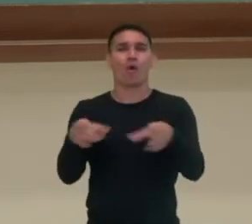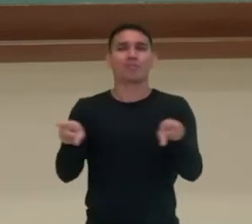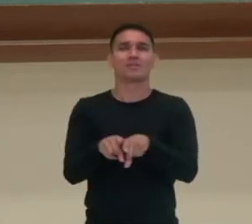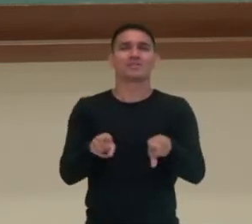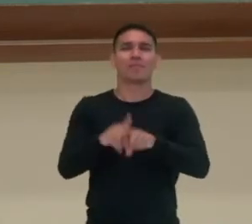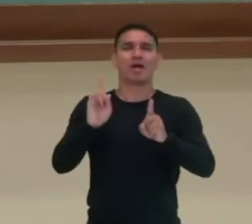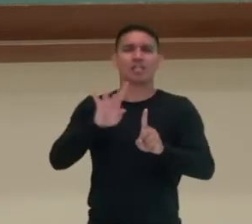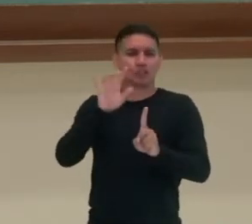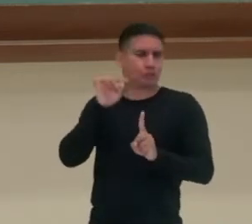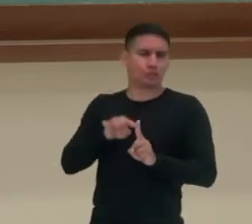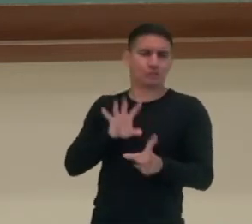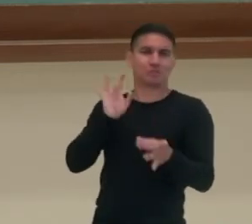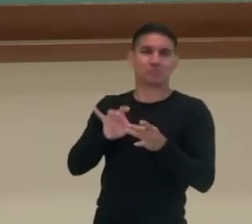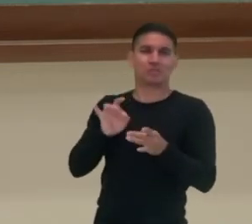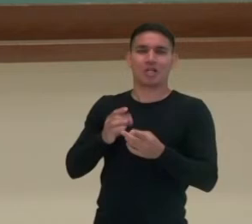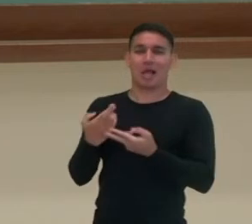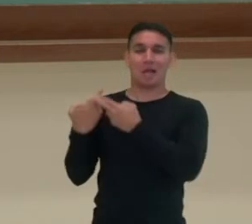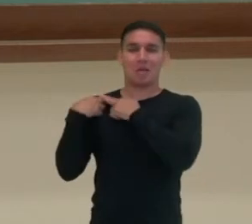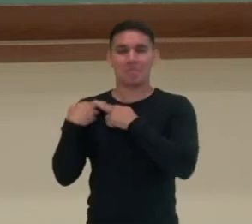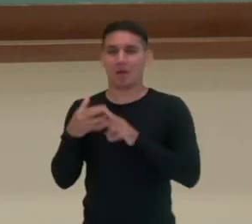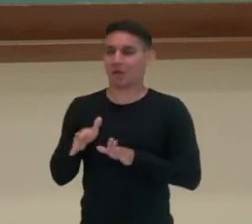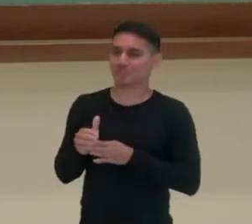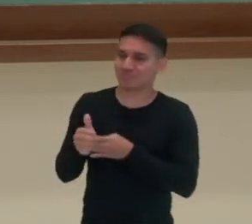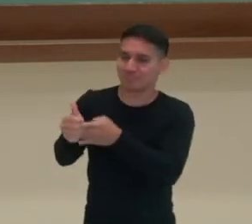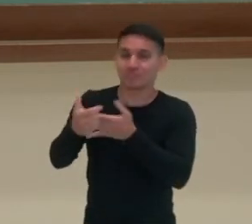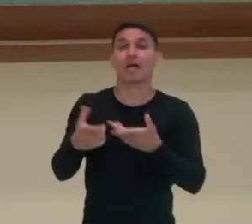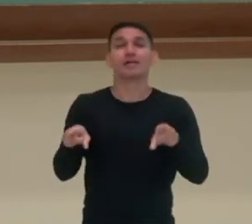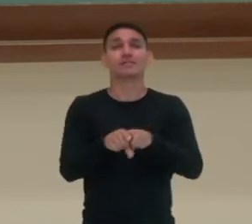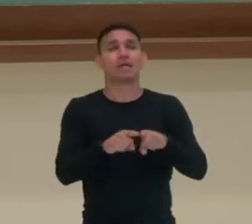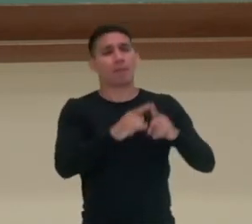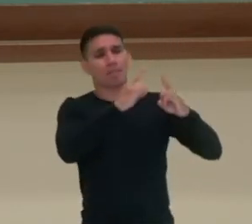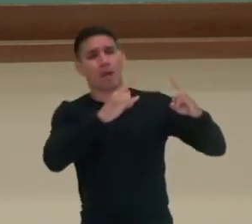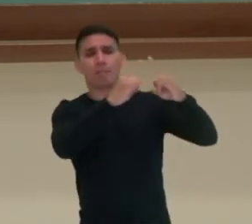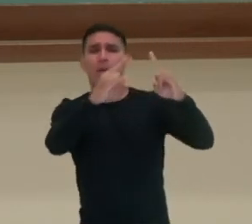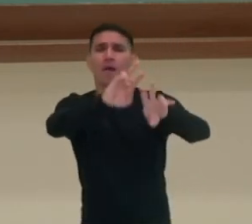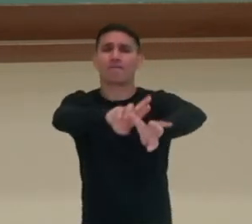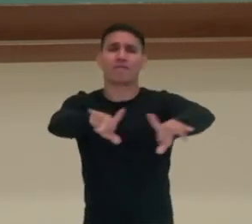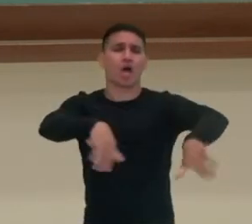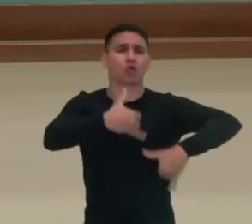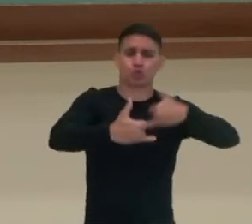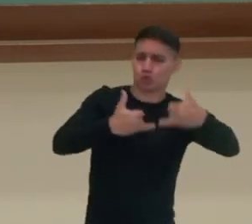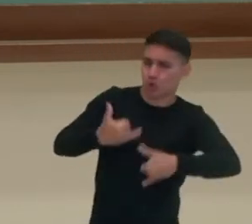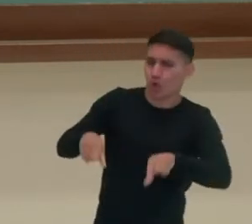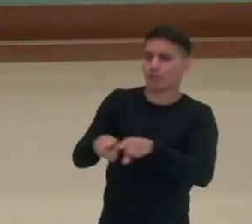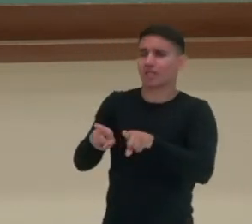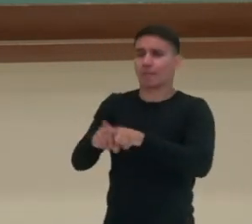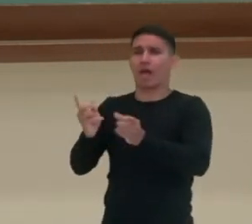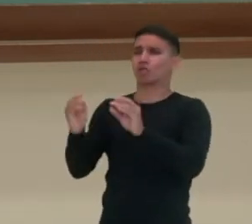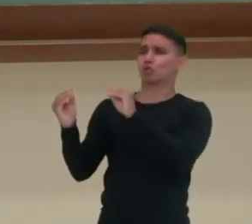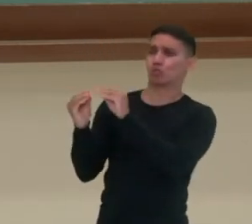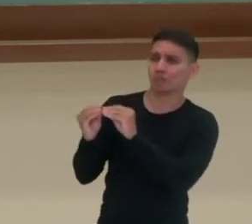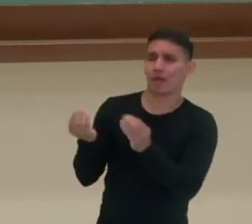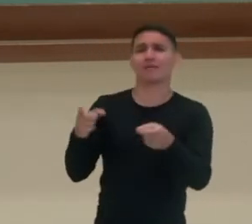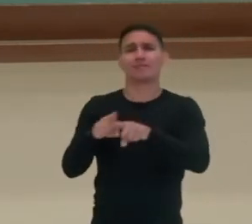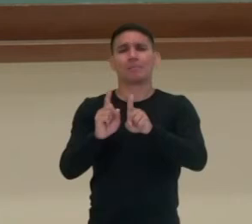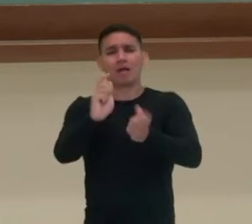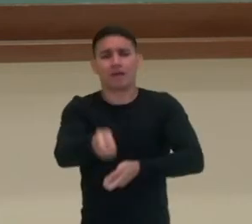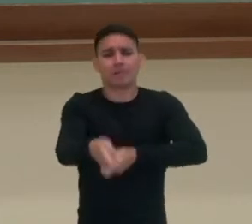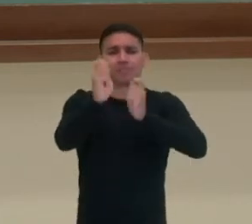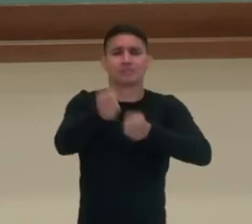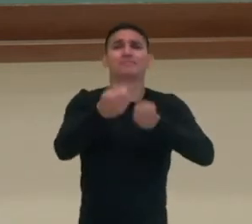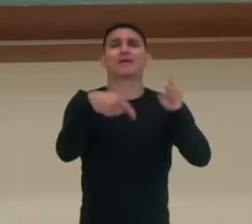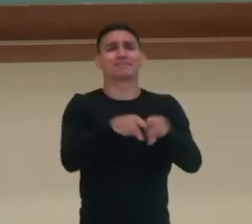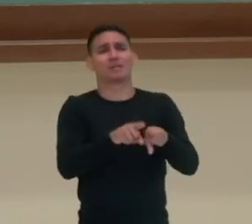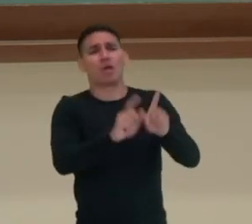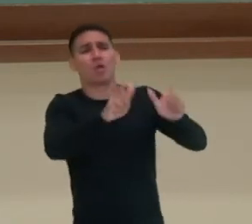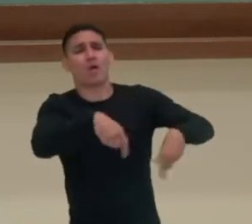um típico quadrilheiro, barracas com jogos, e tem a barraca da pesca, a barraca do beijo, a